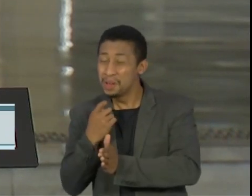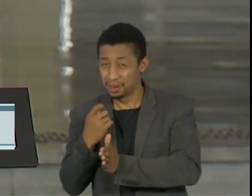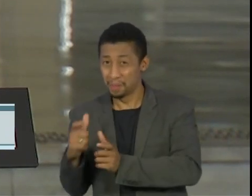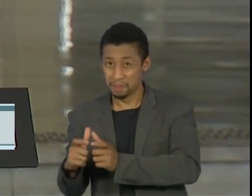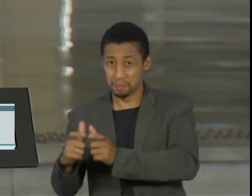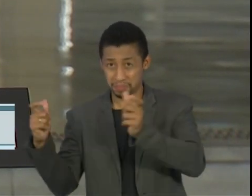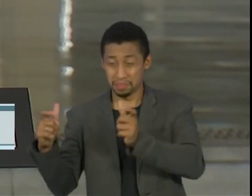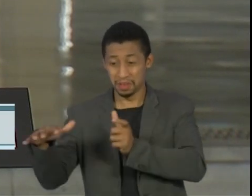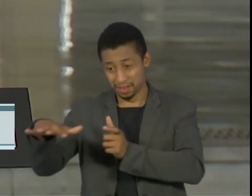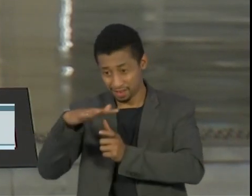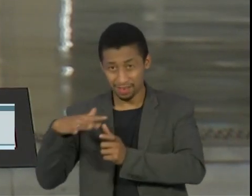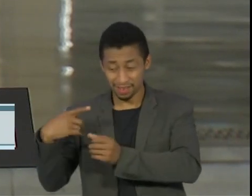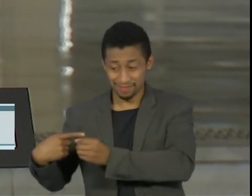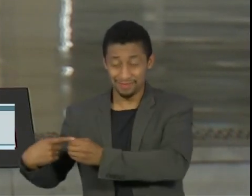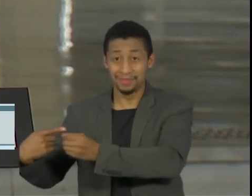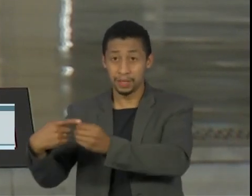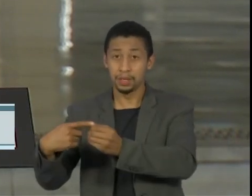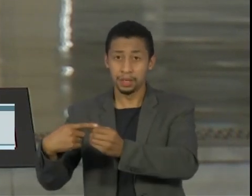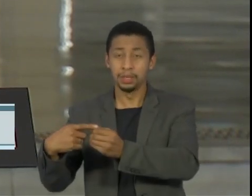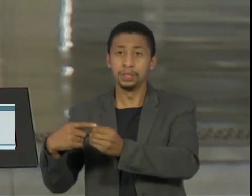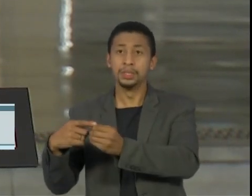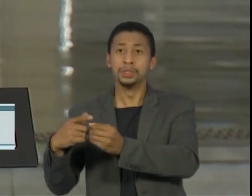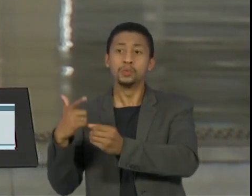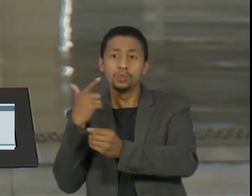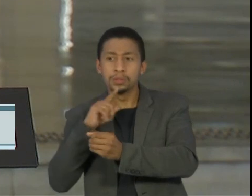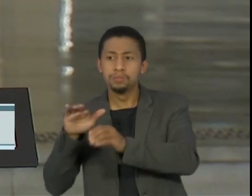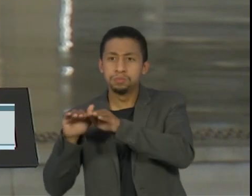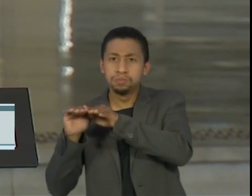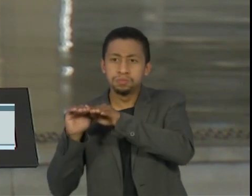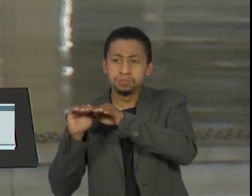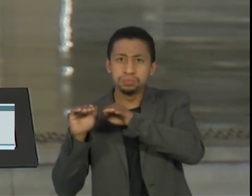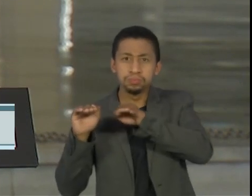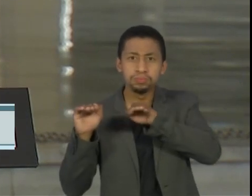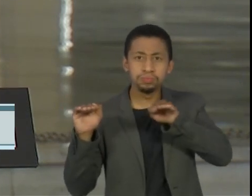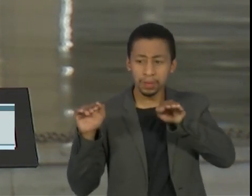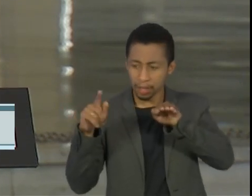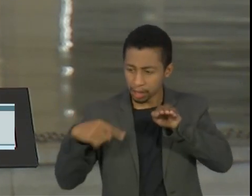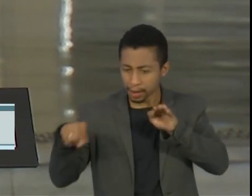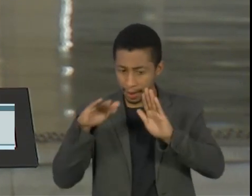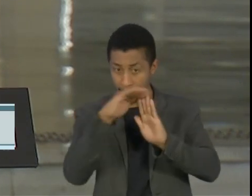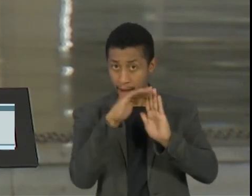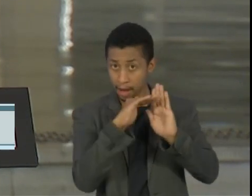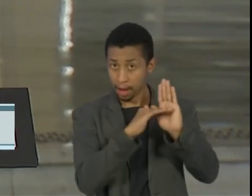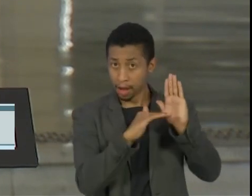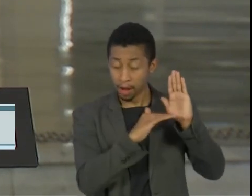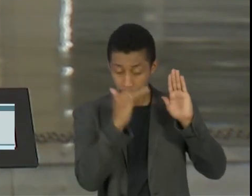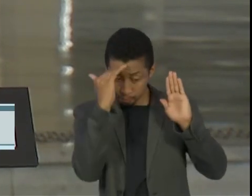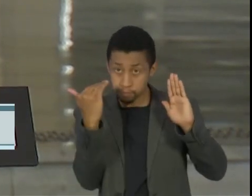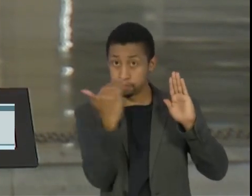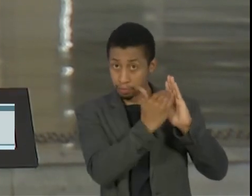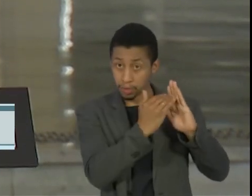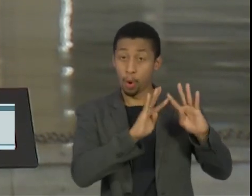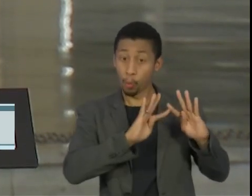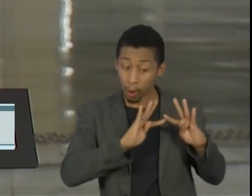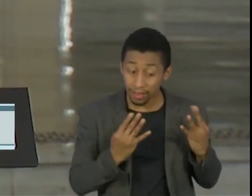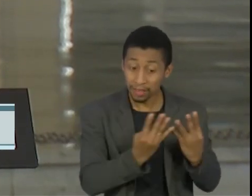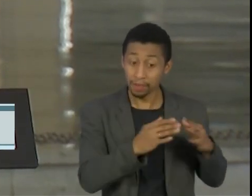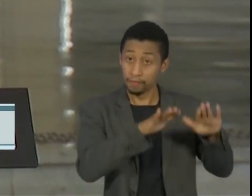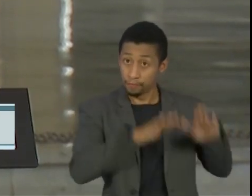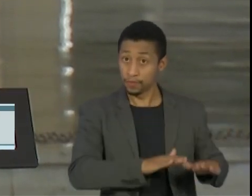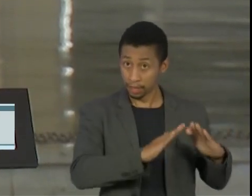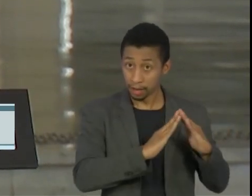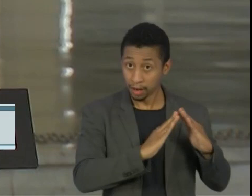vai depender do sucesso das medidas de quarentena nessas regiões. A nossa expectativa é de que nessa